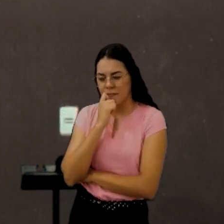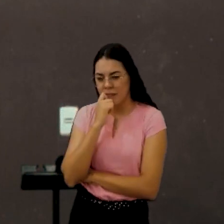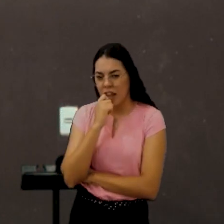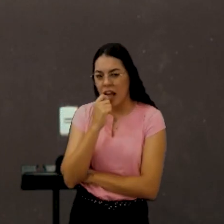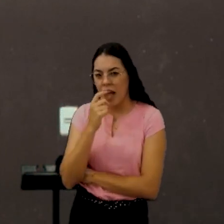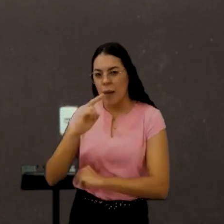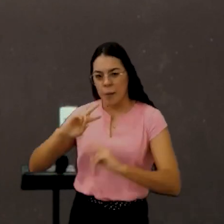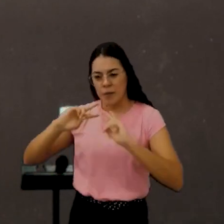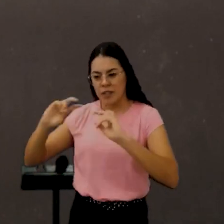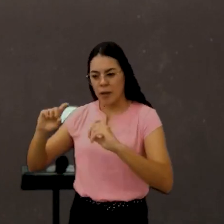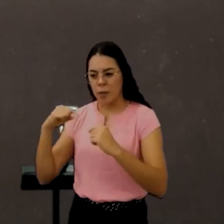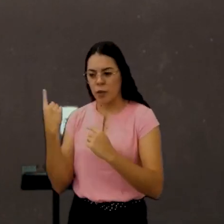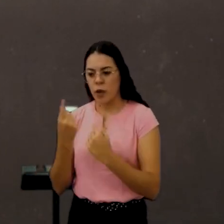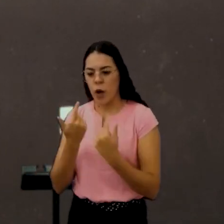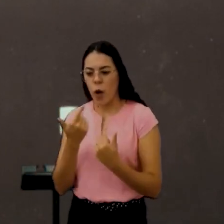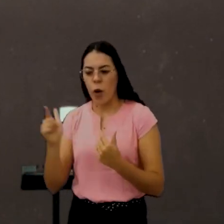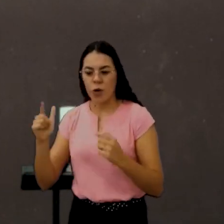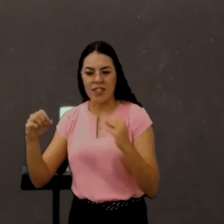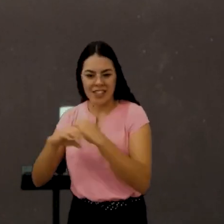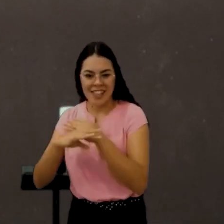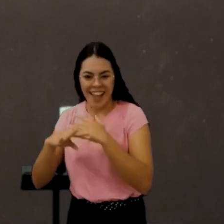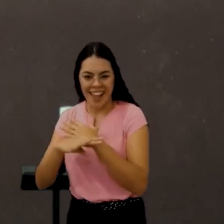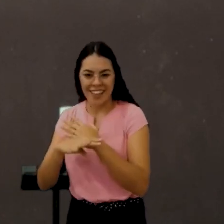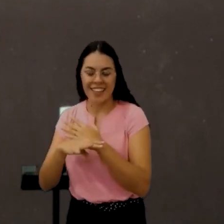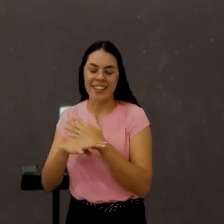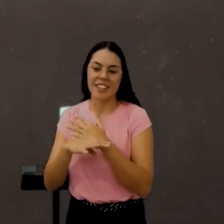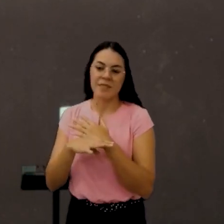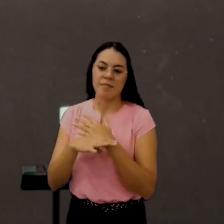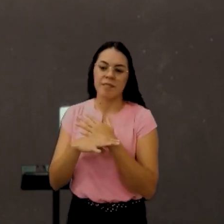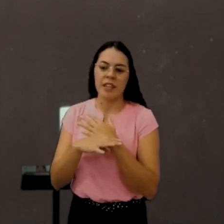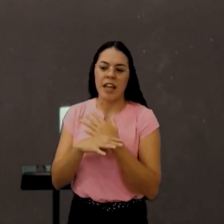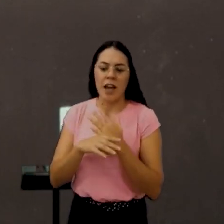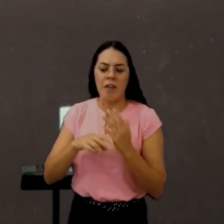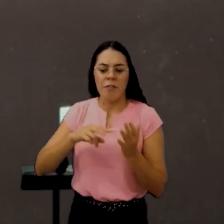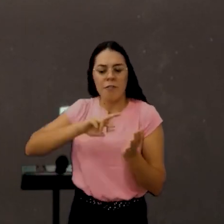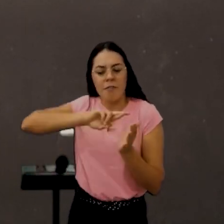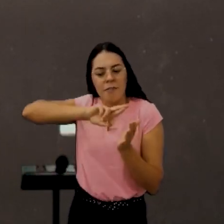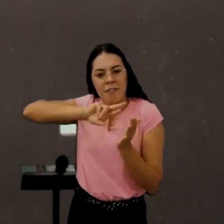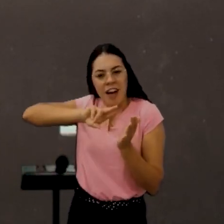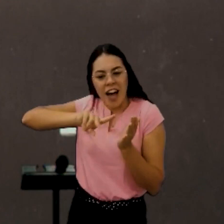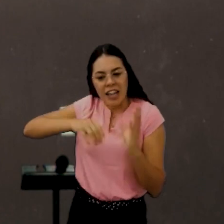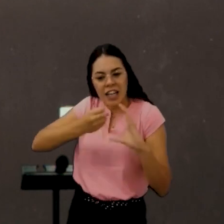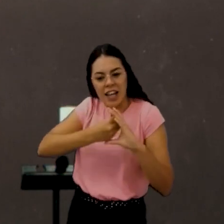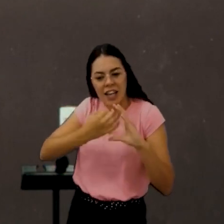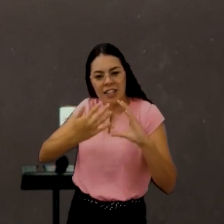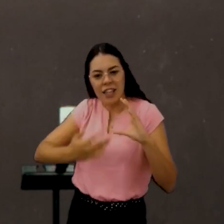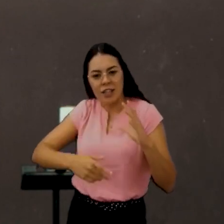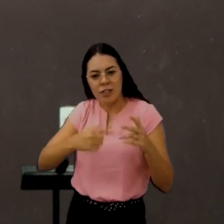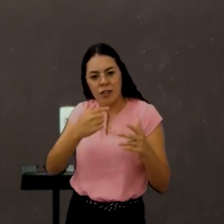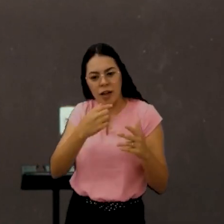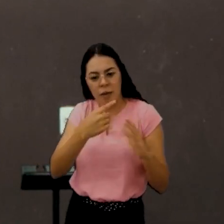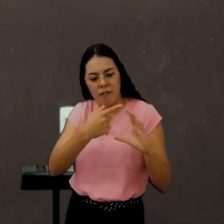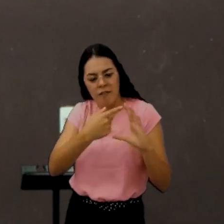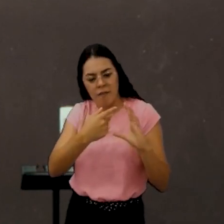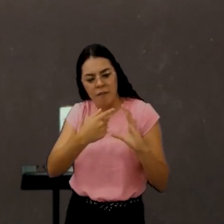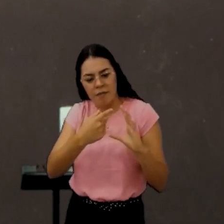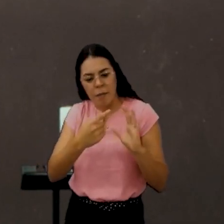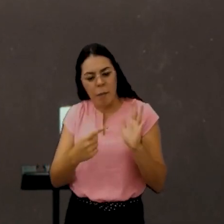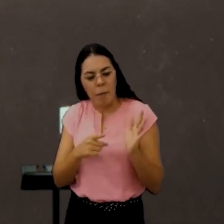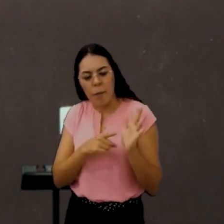e percebe que nós somos de outro lugar, uma série de estereótipos